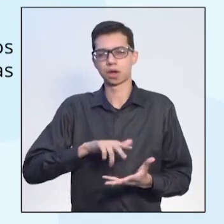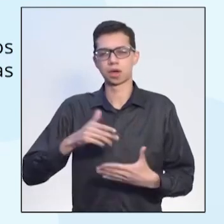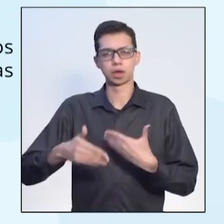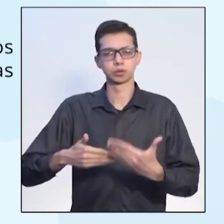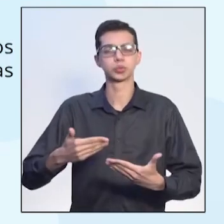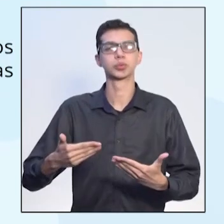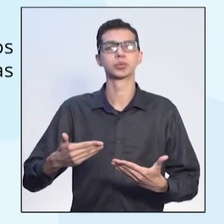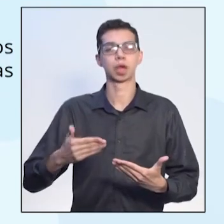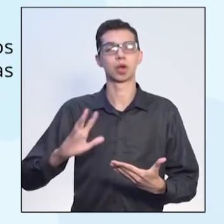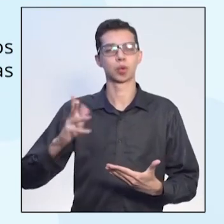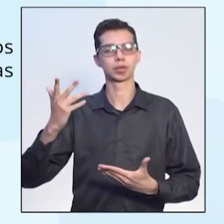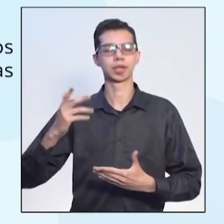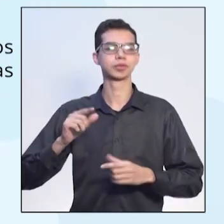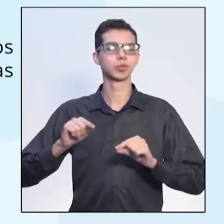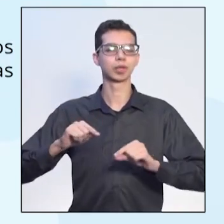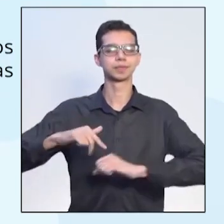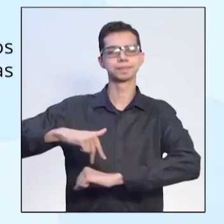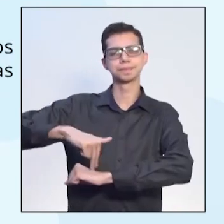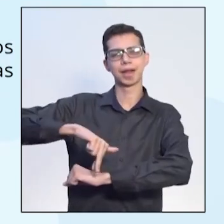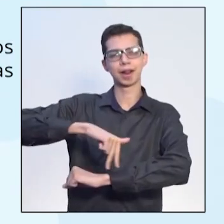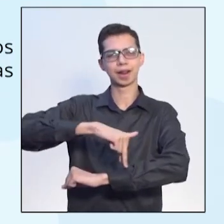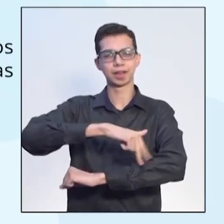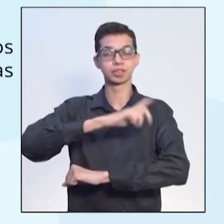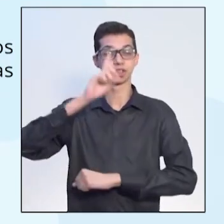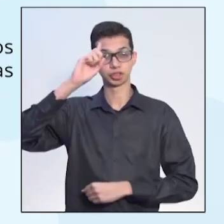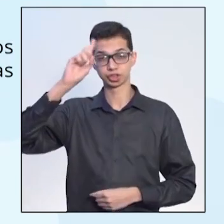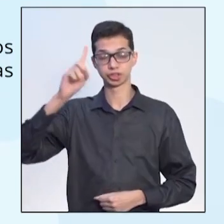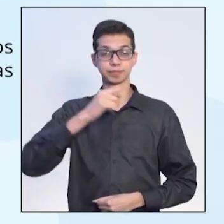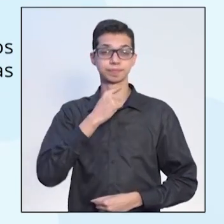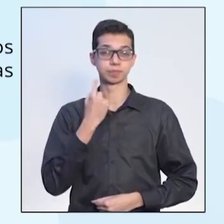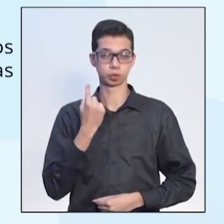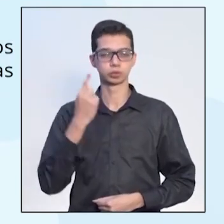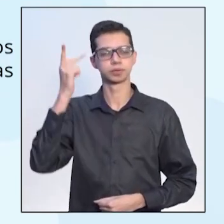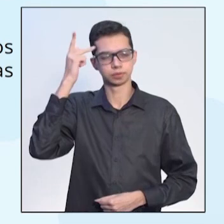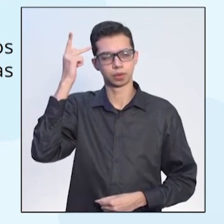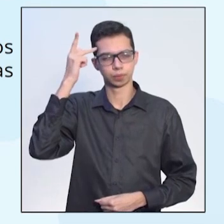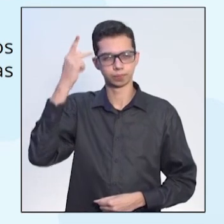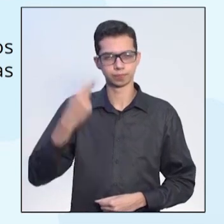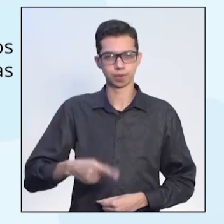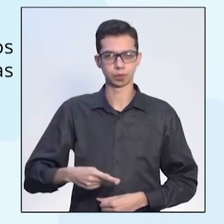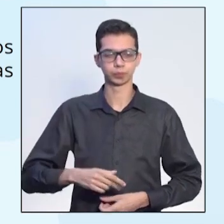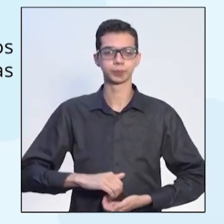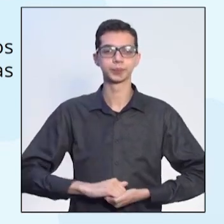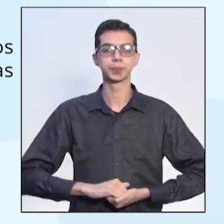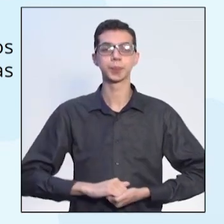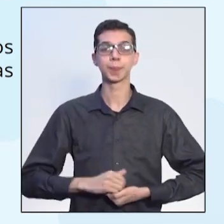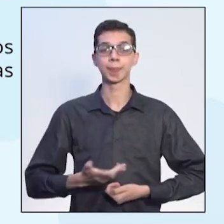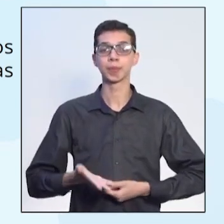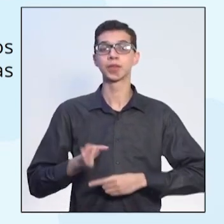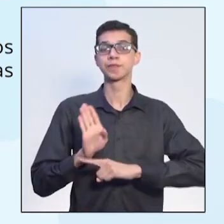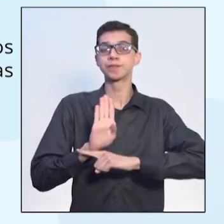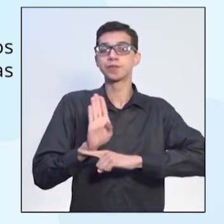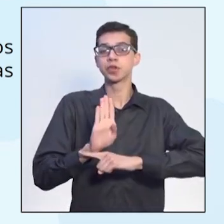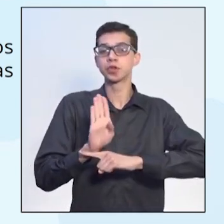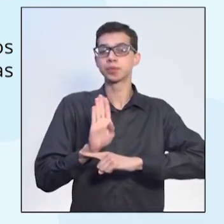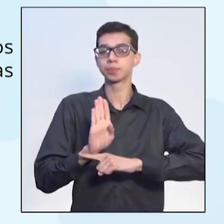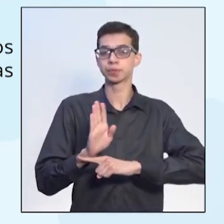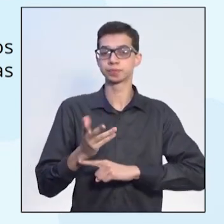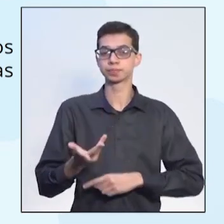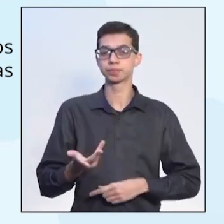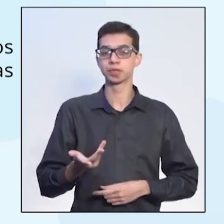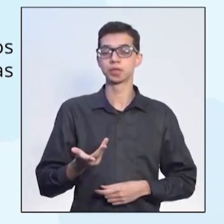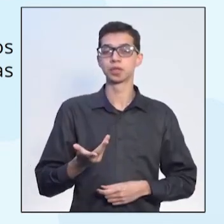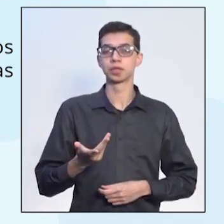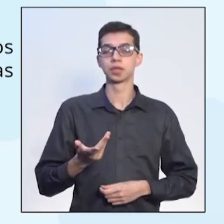Finados. O filme de Romero não foi o primeiro sobre a temática zumbi, mas foi genial a ponto de indicar